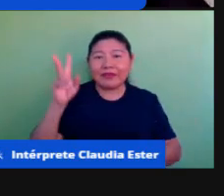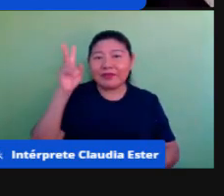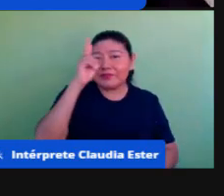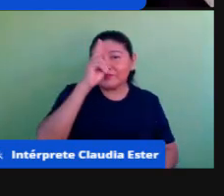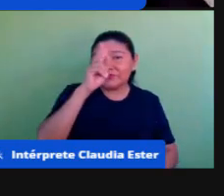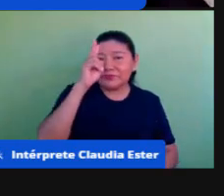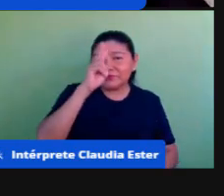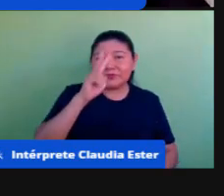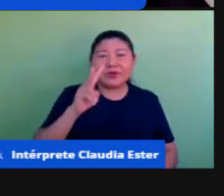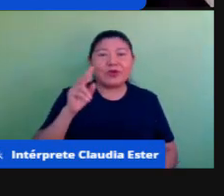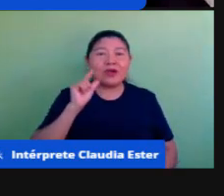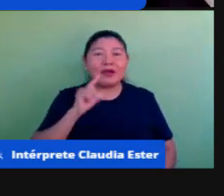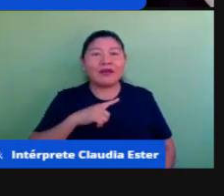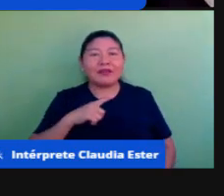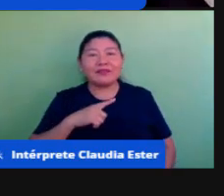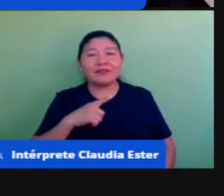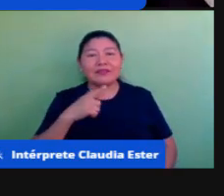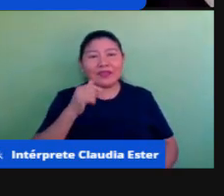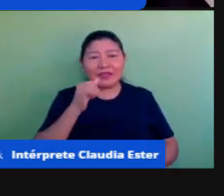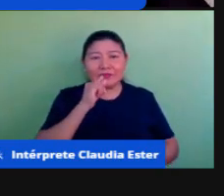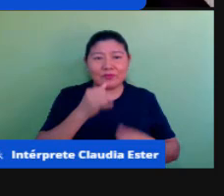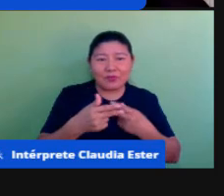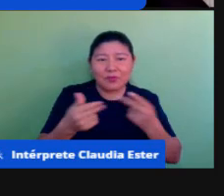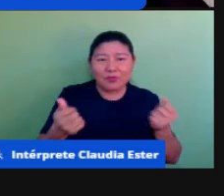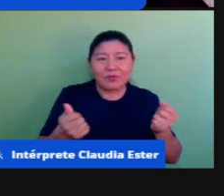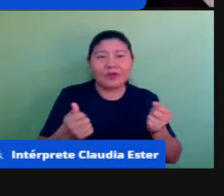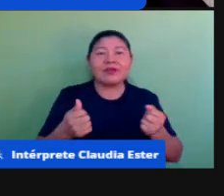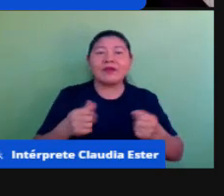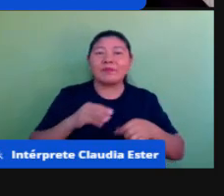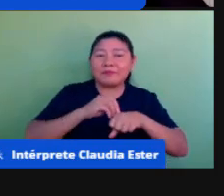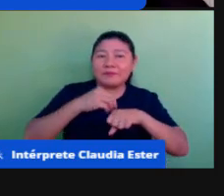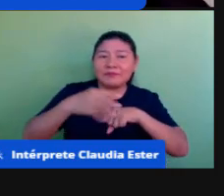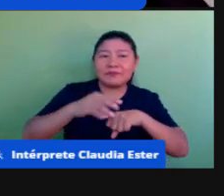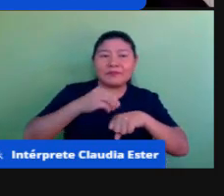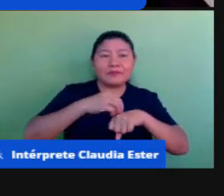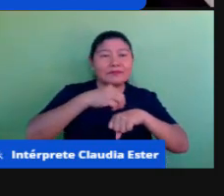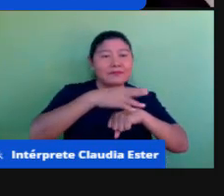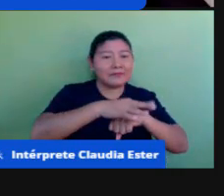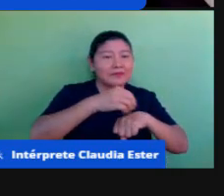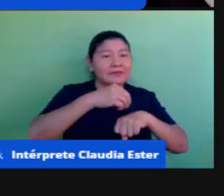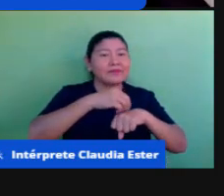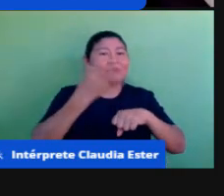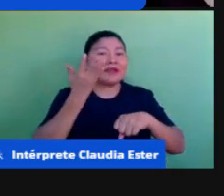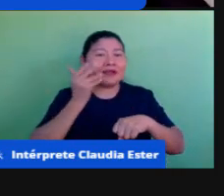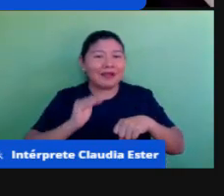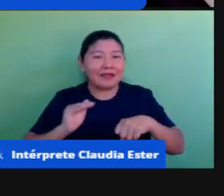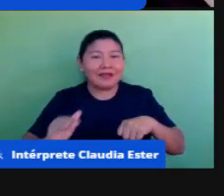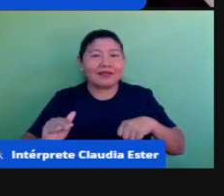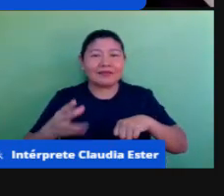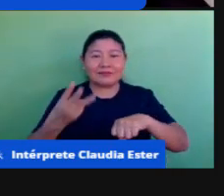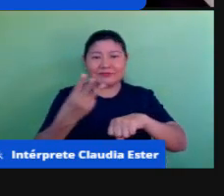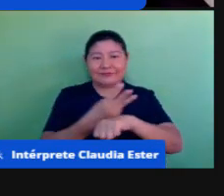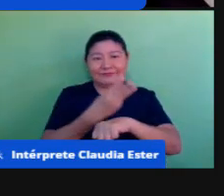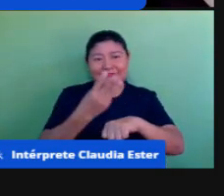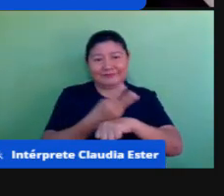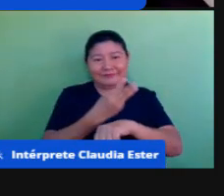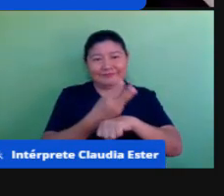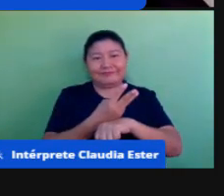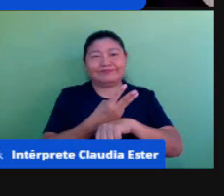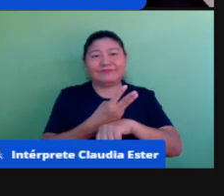é atrativo, né? Isso dá para compartilhar no WhatsApp, dá para compartilhar